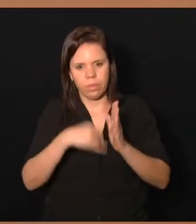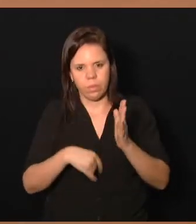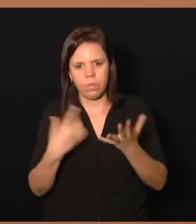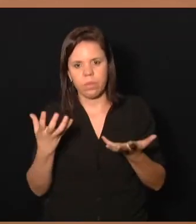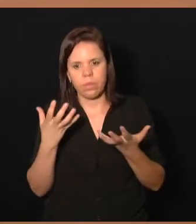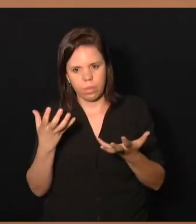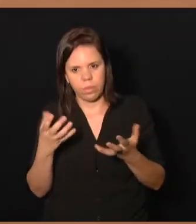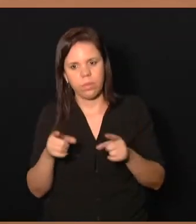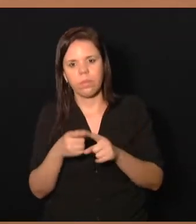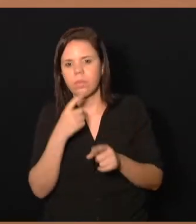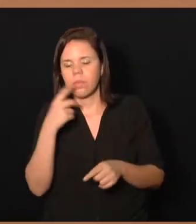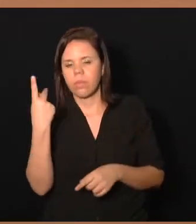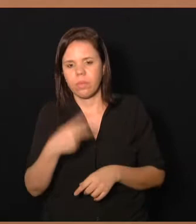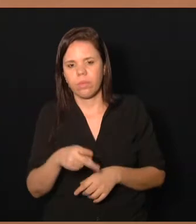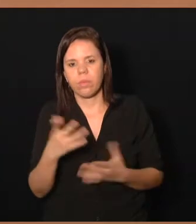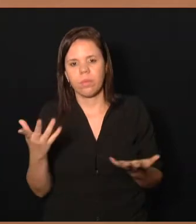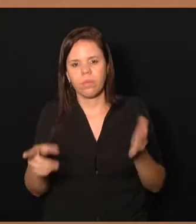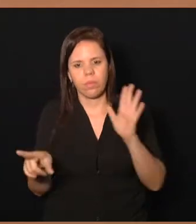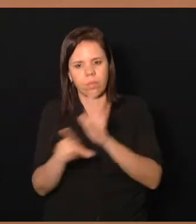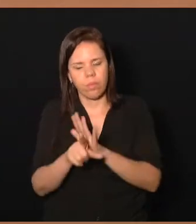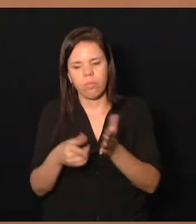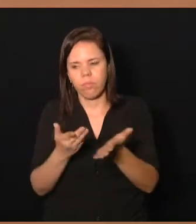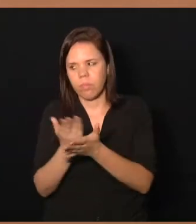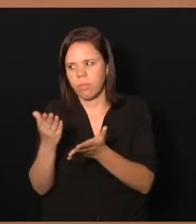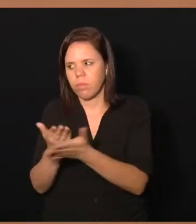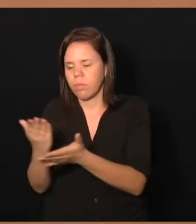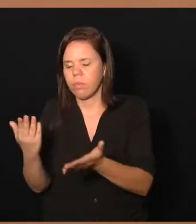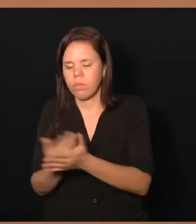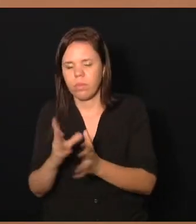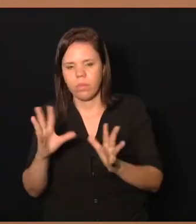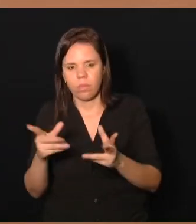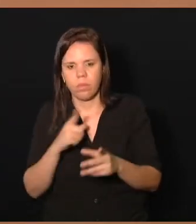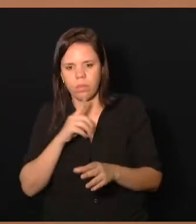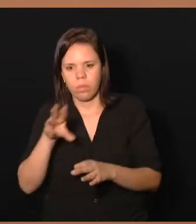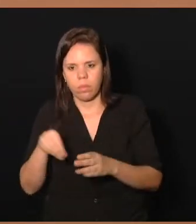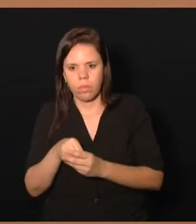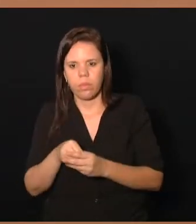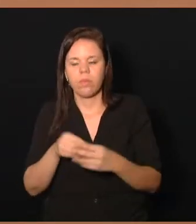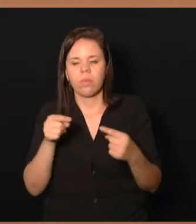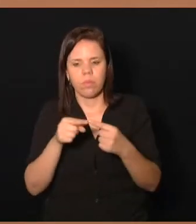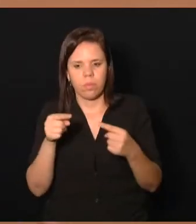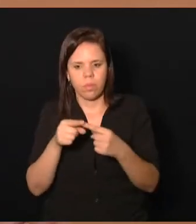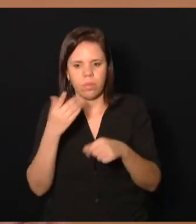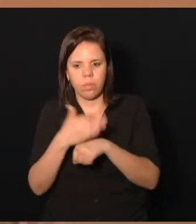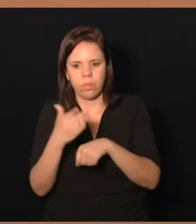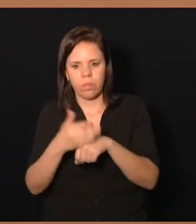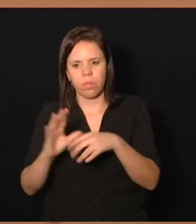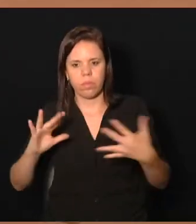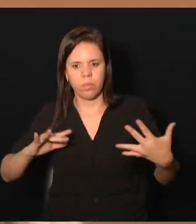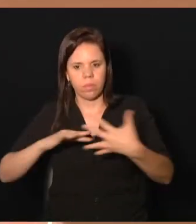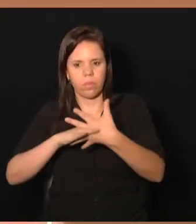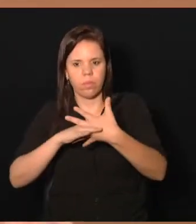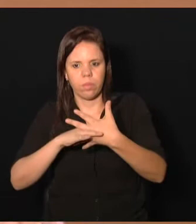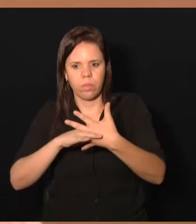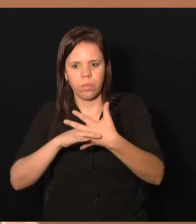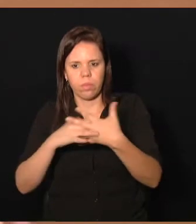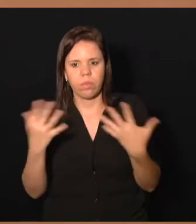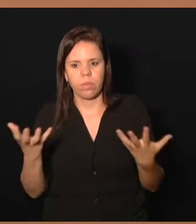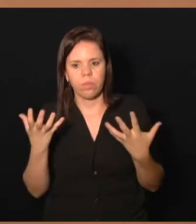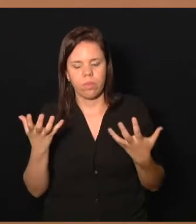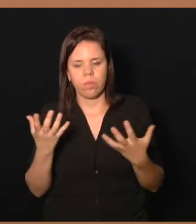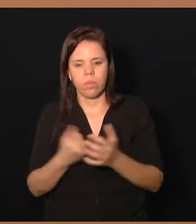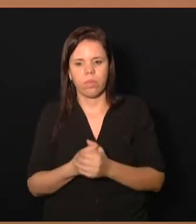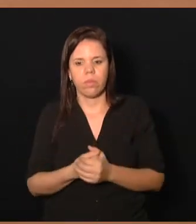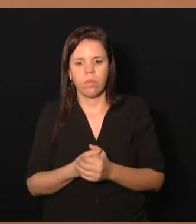uma Campinas legal, uma Campinas que tenha tudo aquilo que seja a prática da cidadania. É isso que nós queremos. Sobre